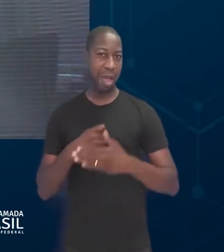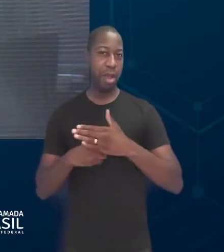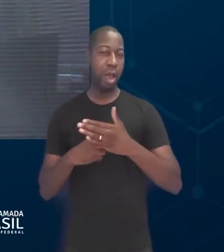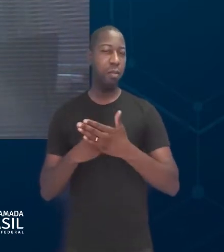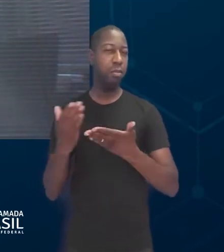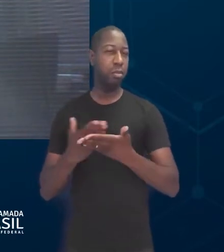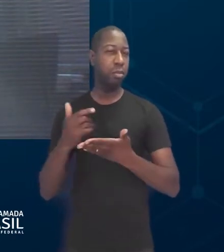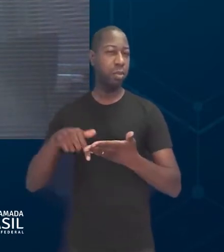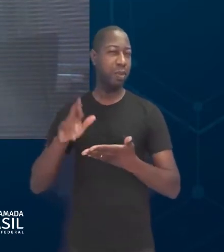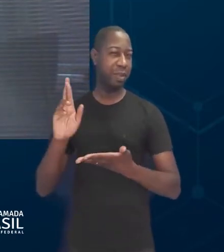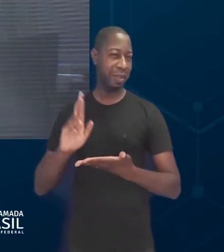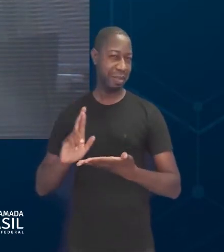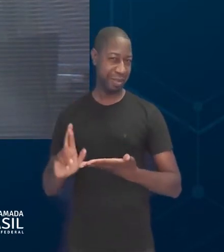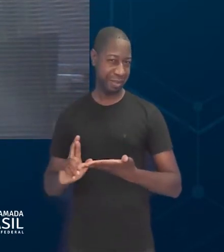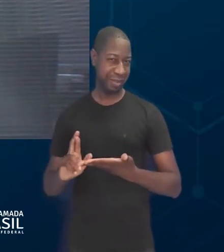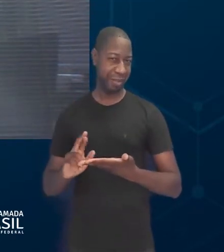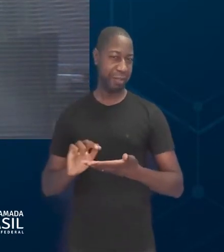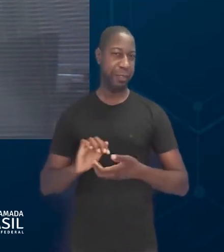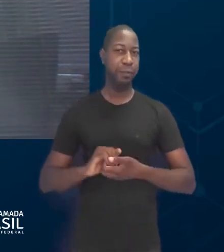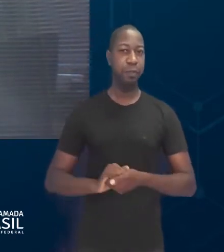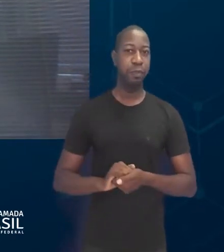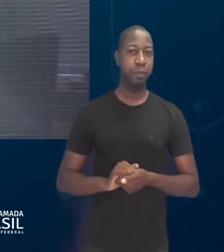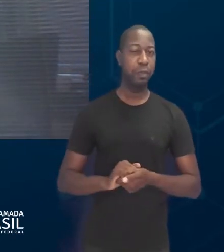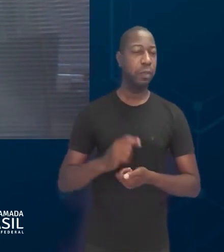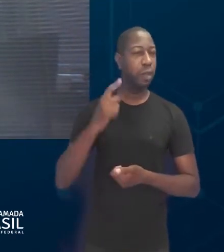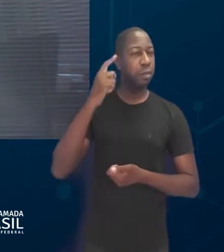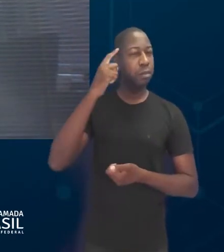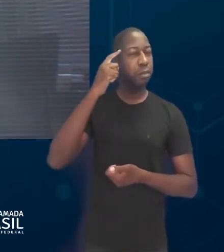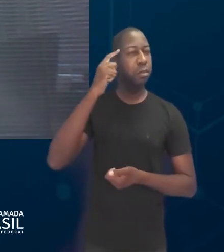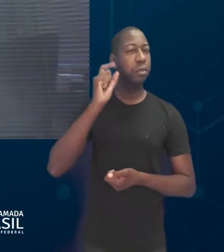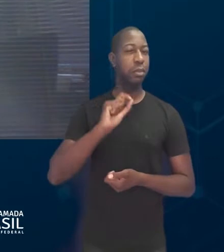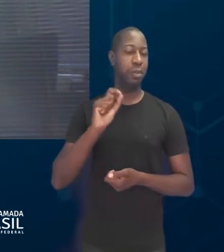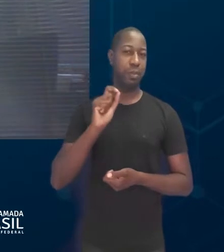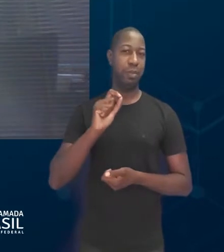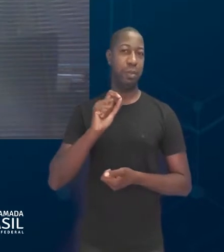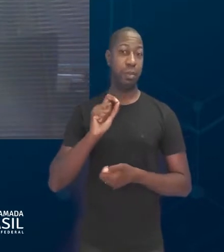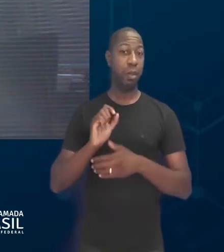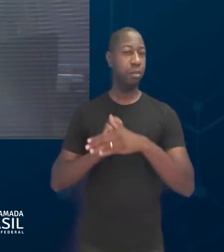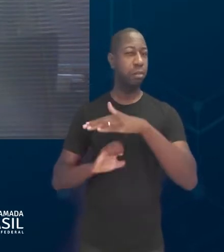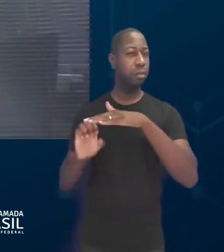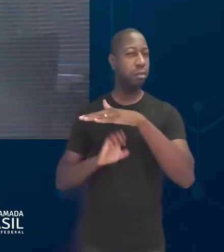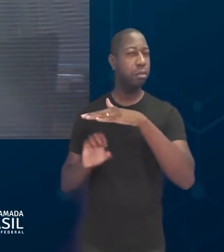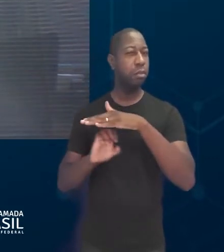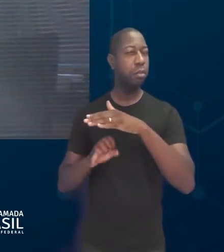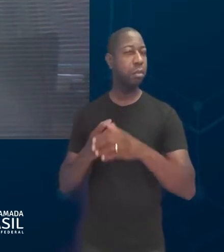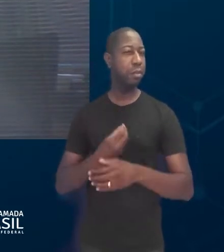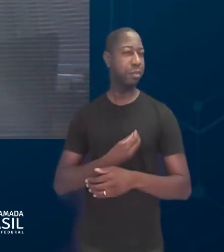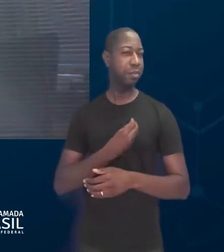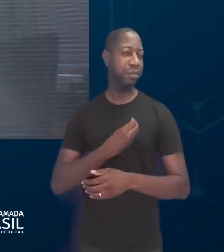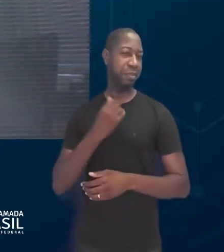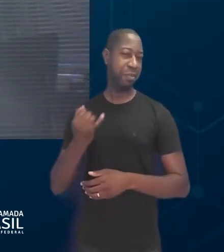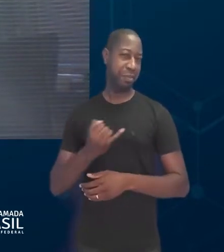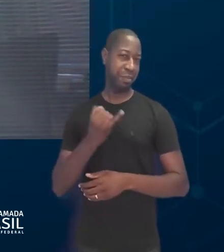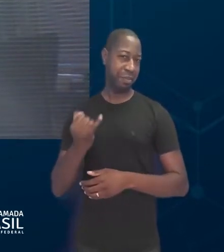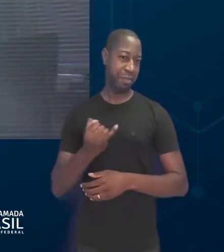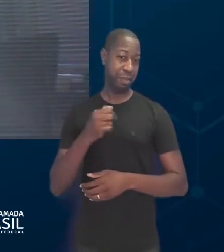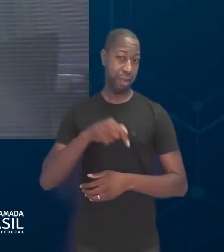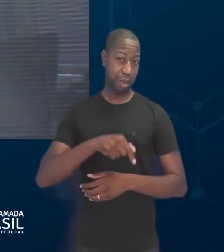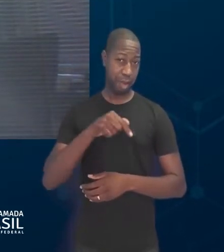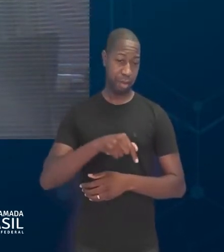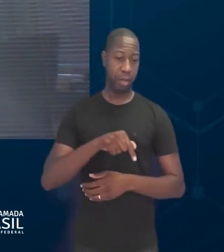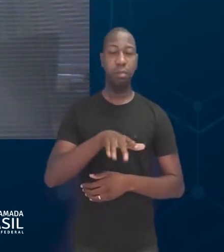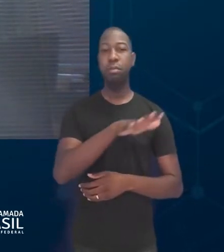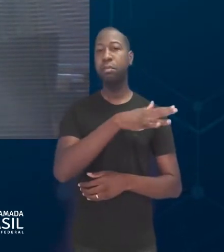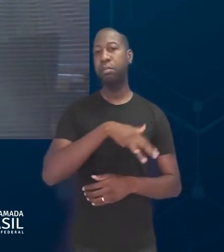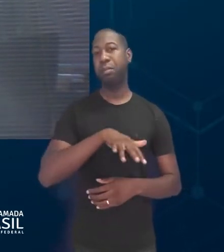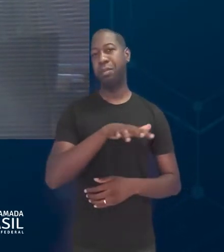Resende. Entendemos que a nossa empresa tem como papel relevante a participação na sociedade sul-fluminense,